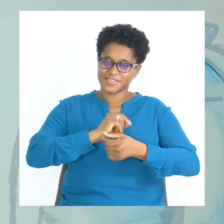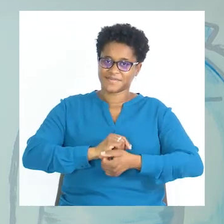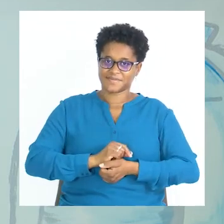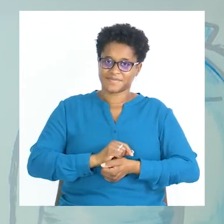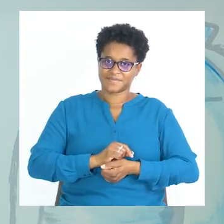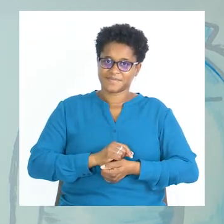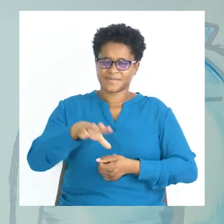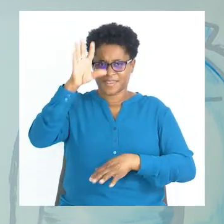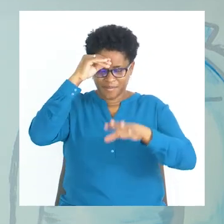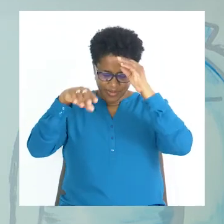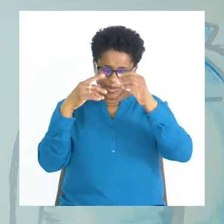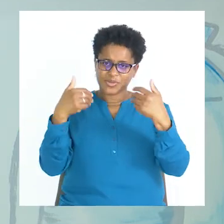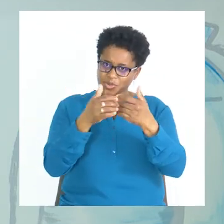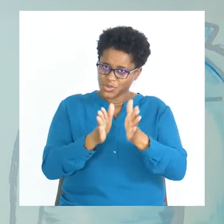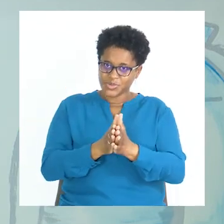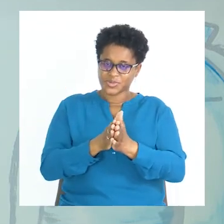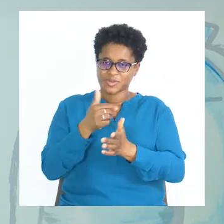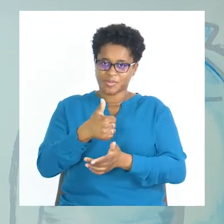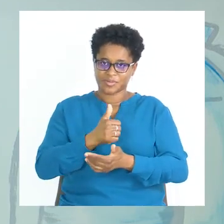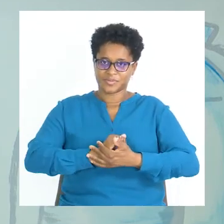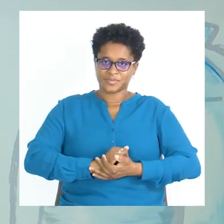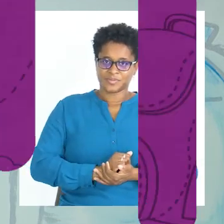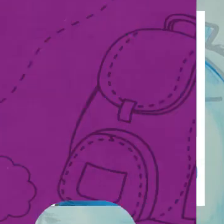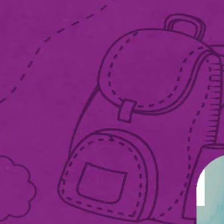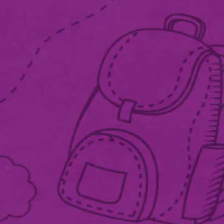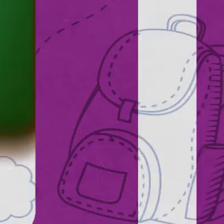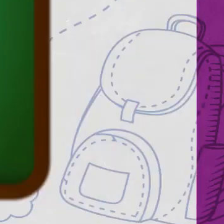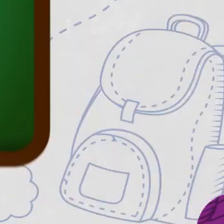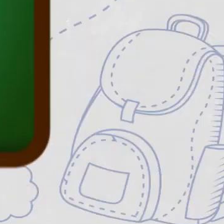Conseguiste? Captaste tudo? Tá bom.